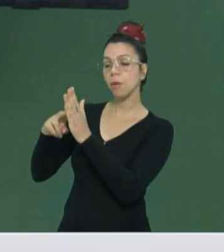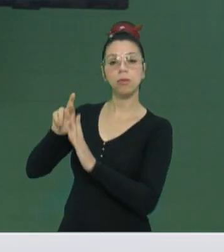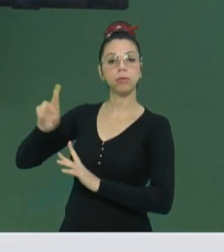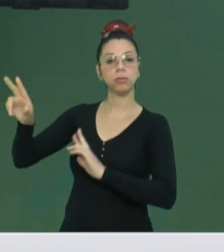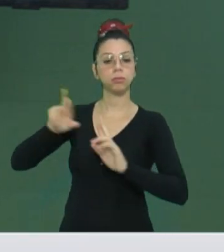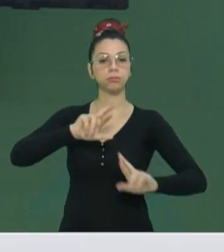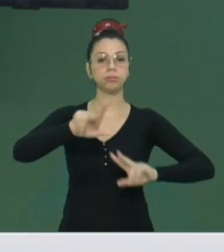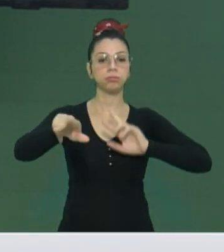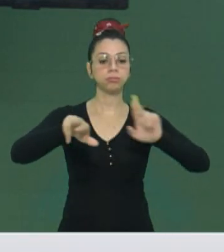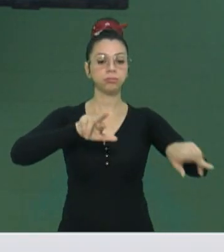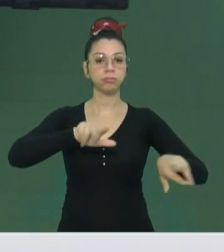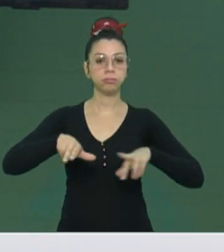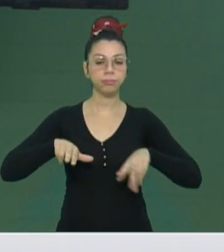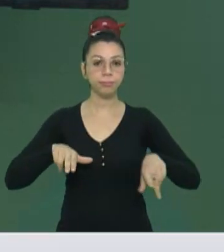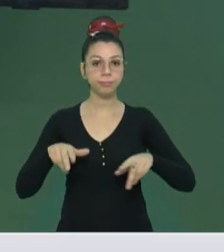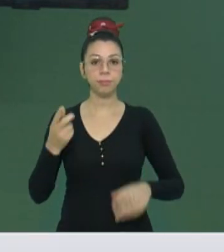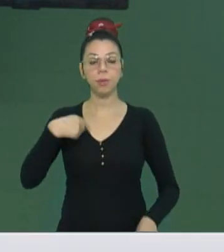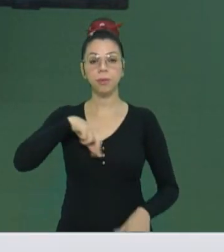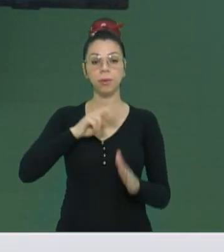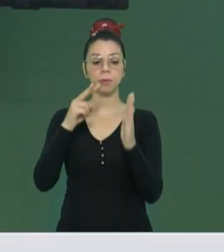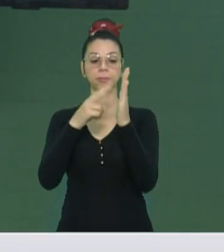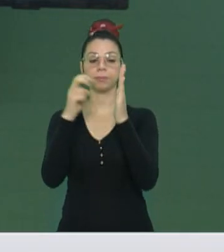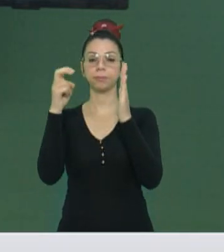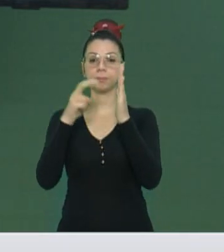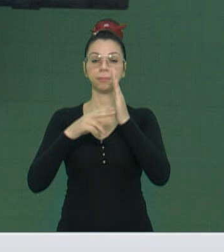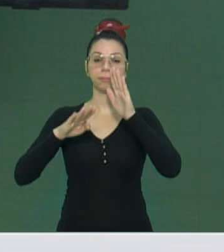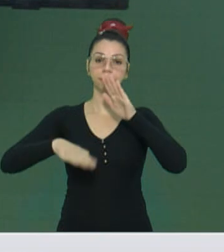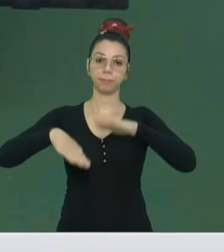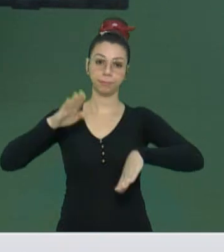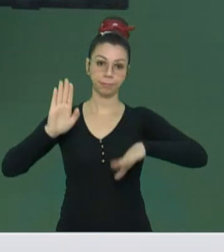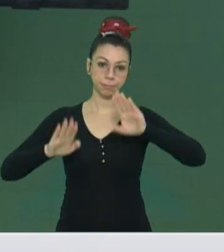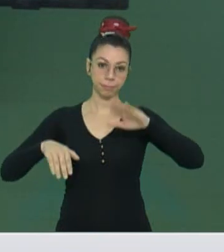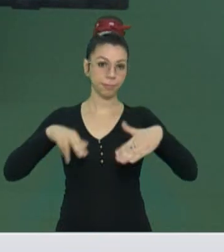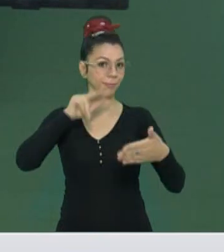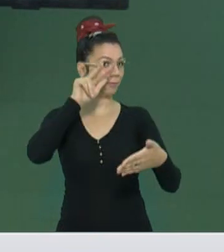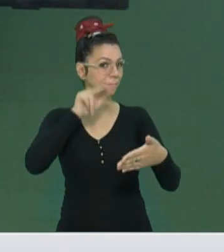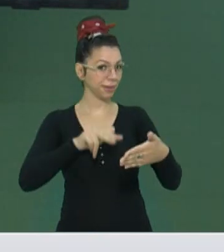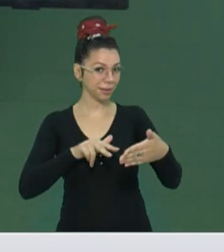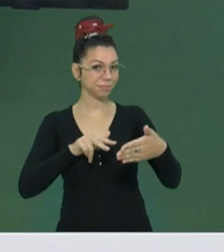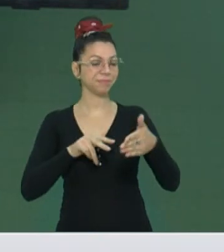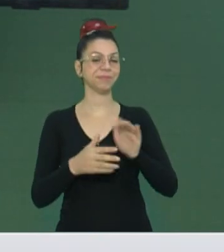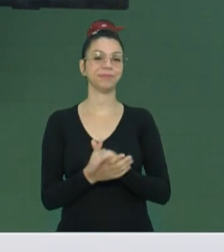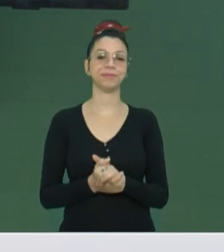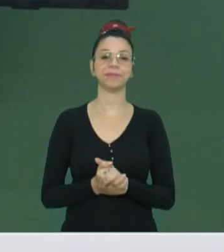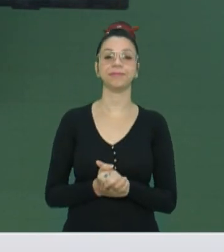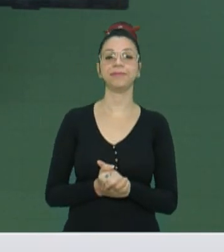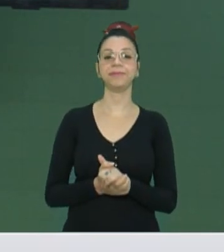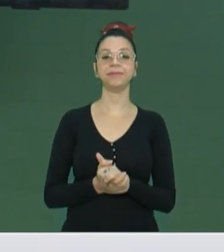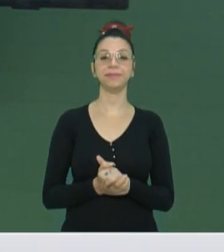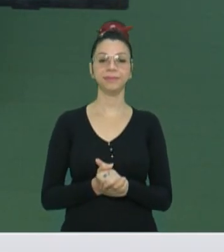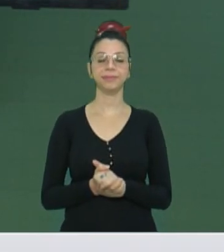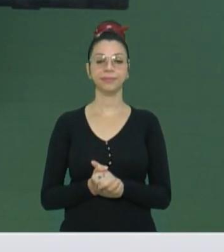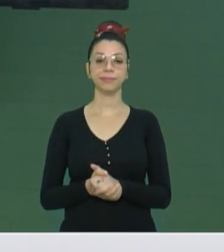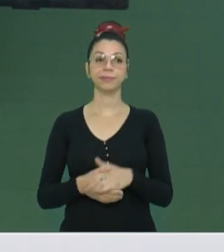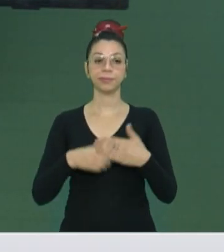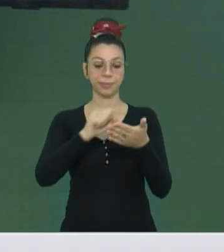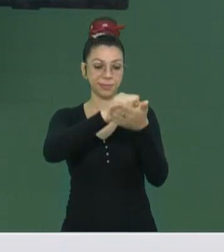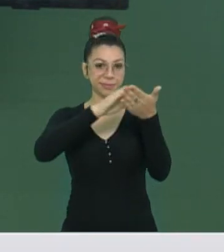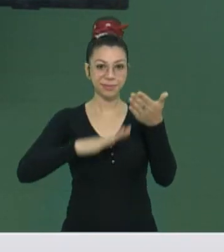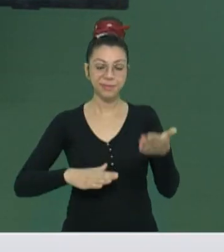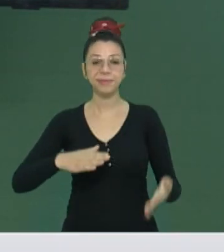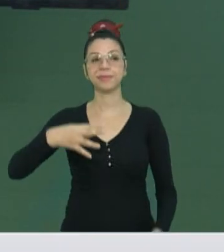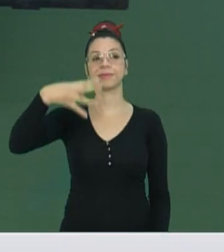e o nosso vocabulário depende de leitura, né? Muito bem.